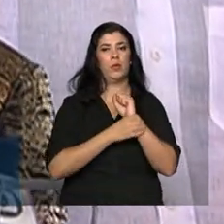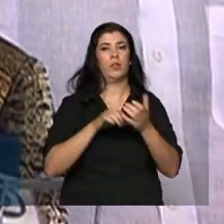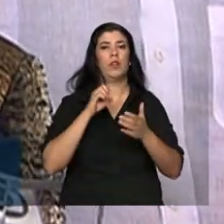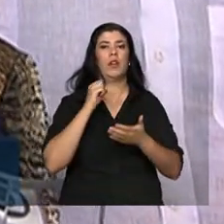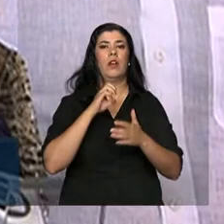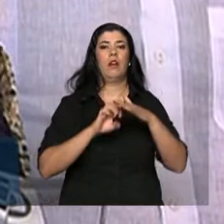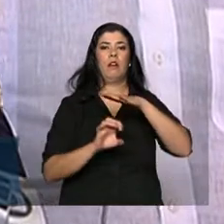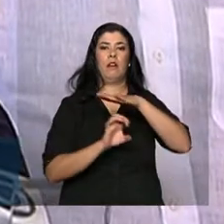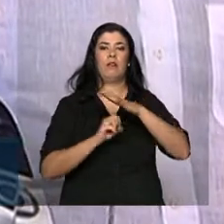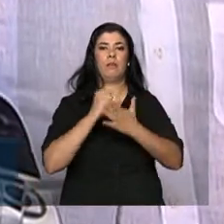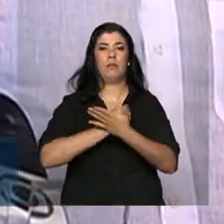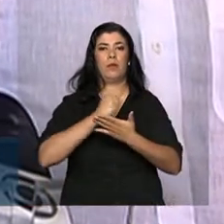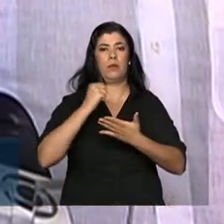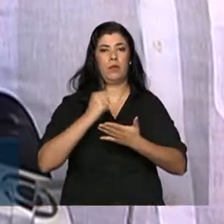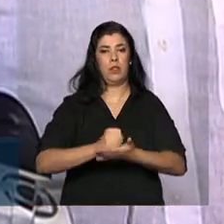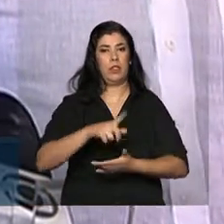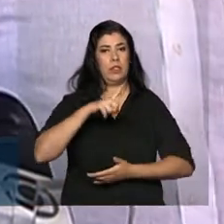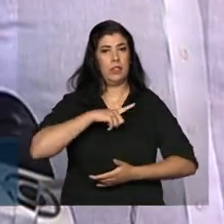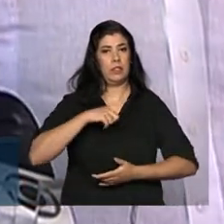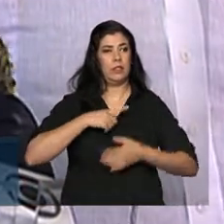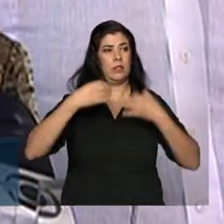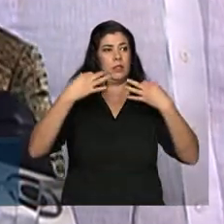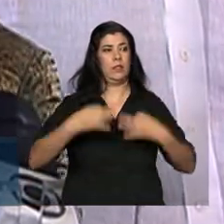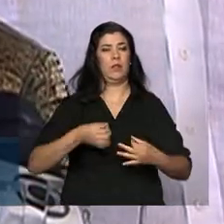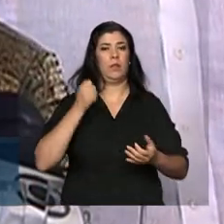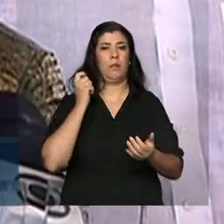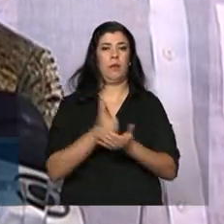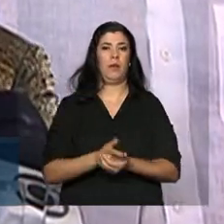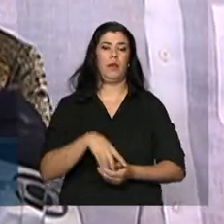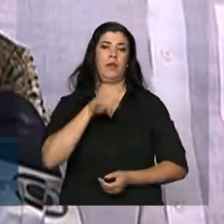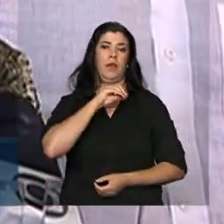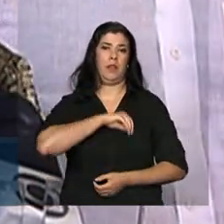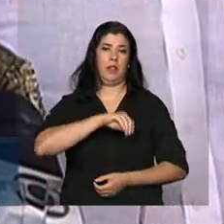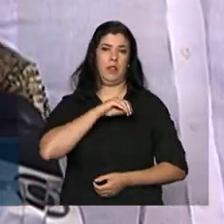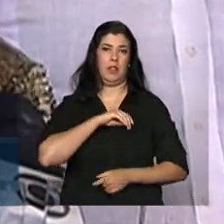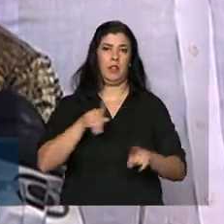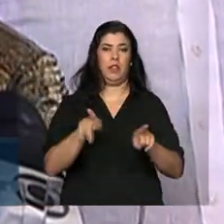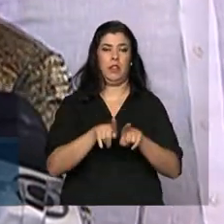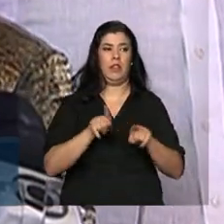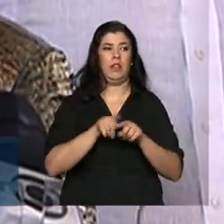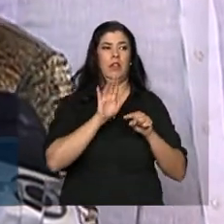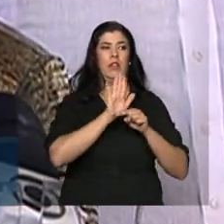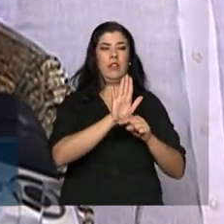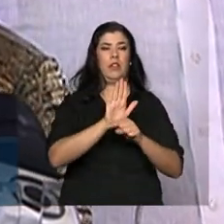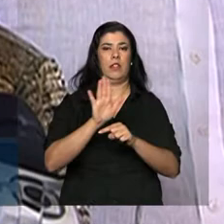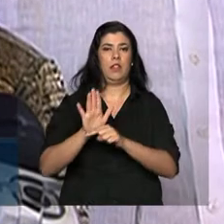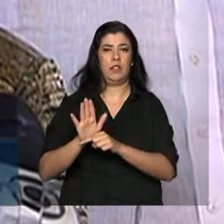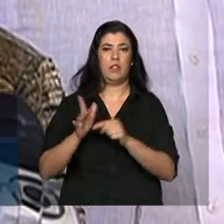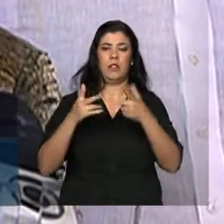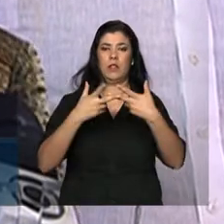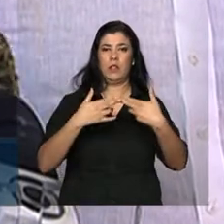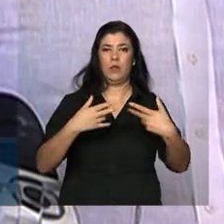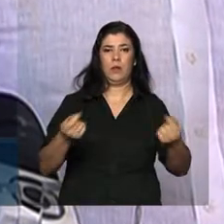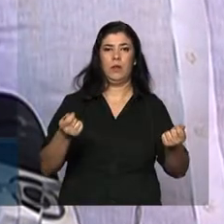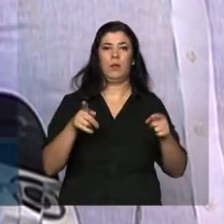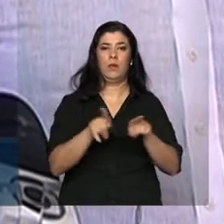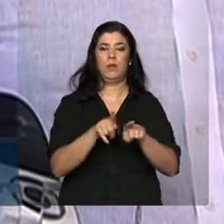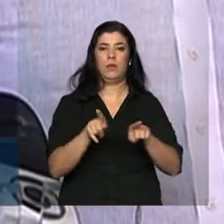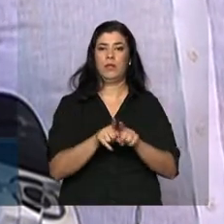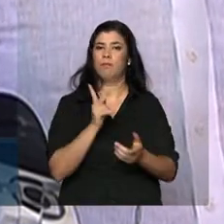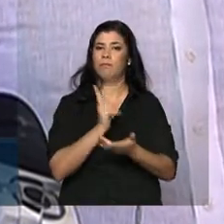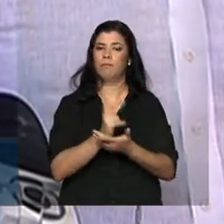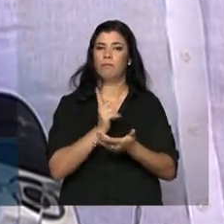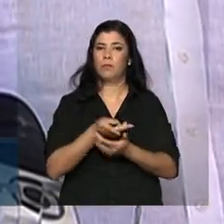contratadas, elas assegurem o pagamento de salários, de contribuições previdenciárias e, ao